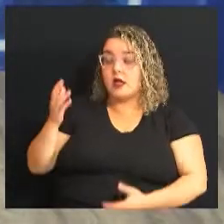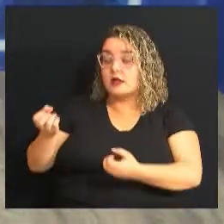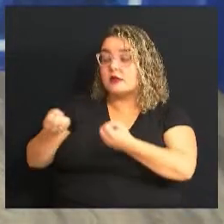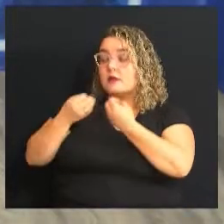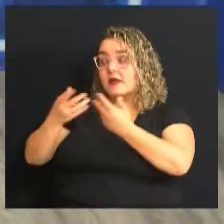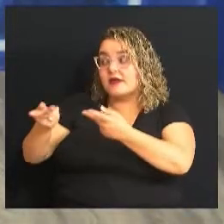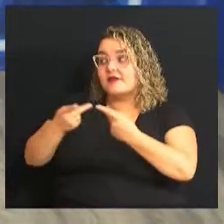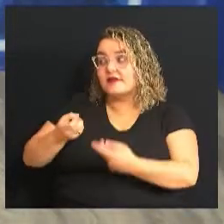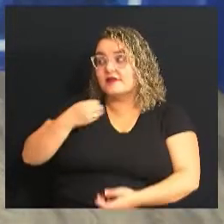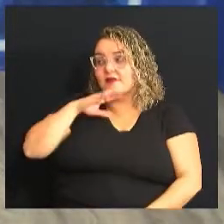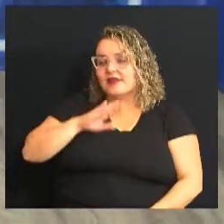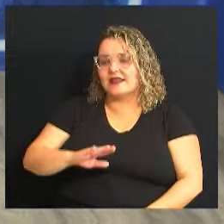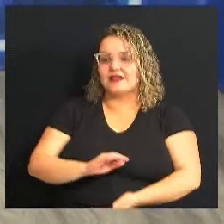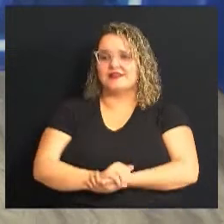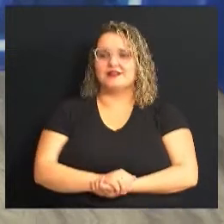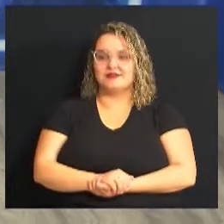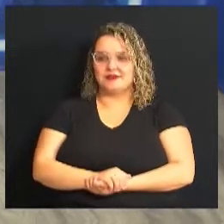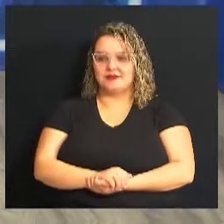boa tarde.